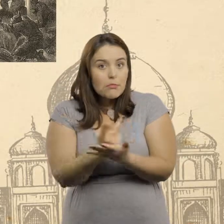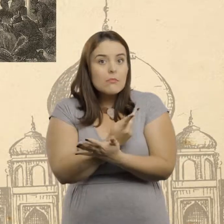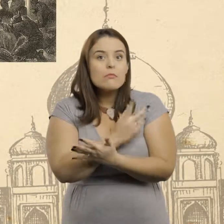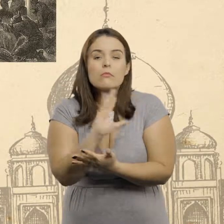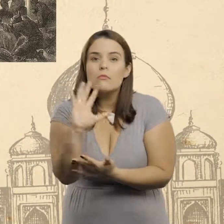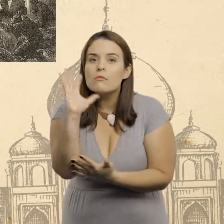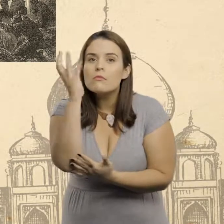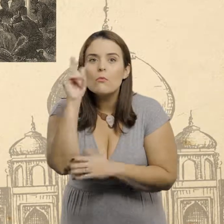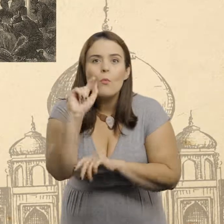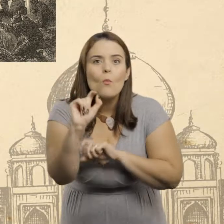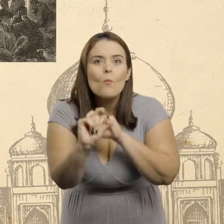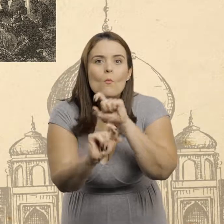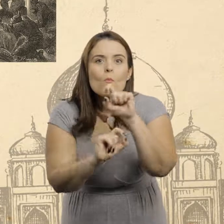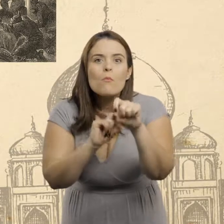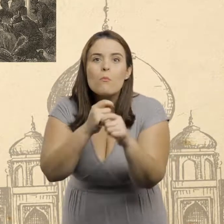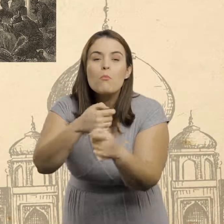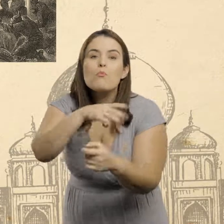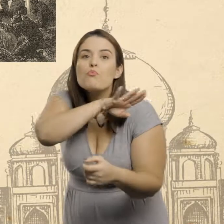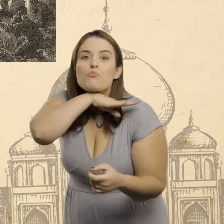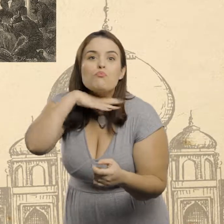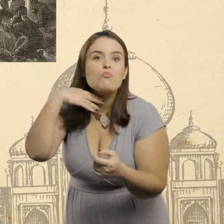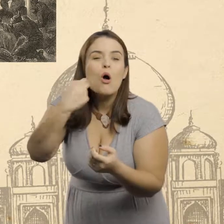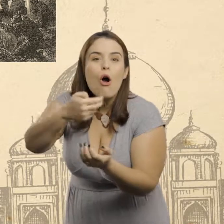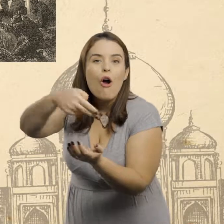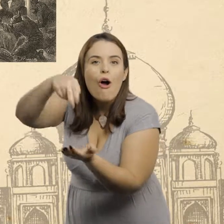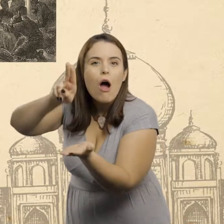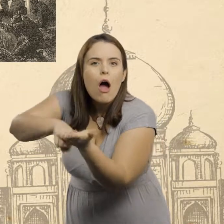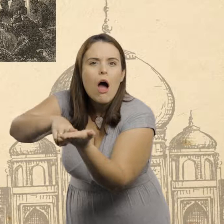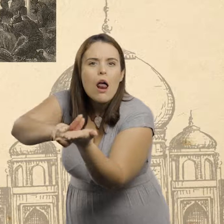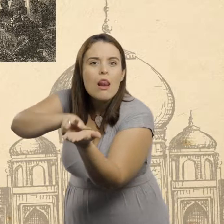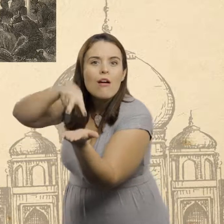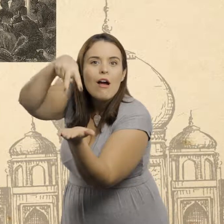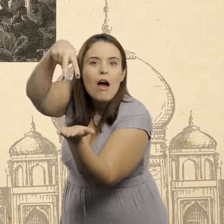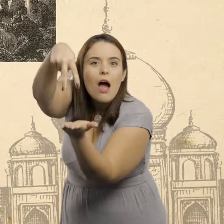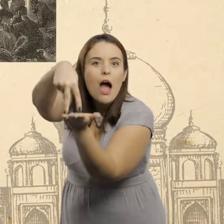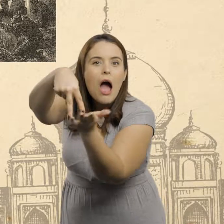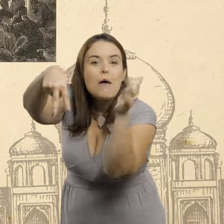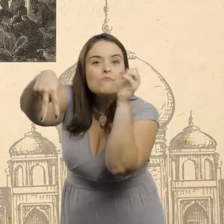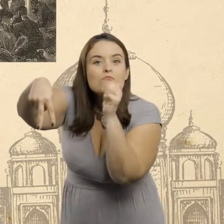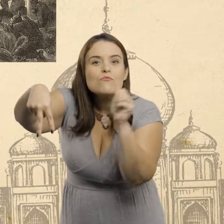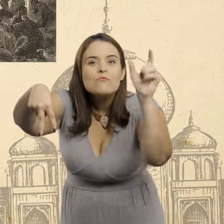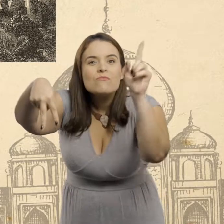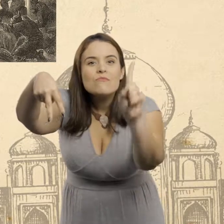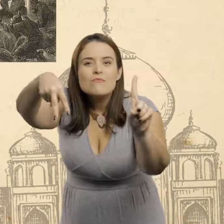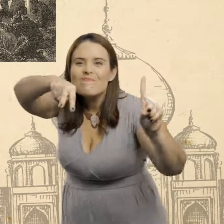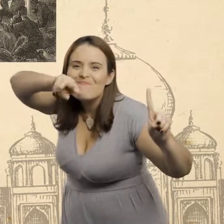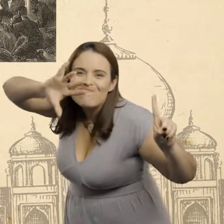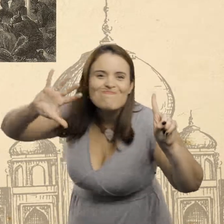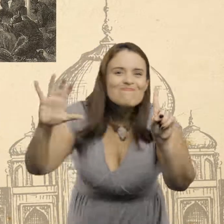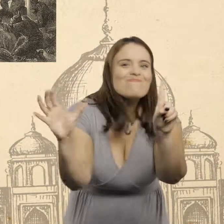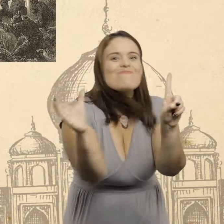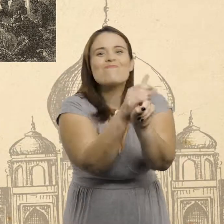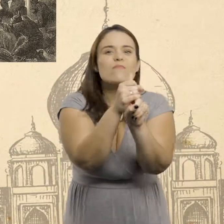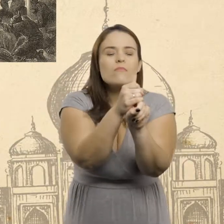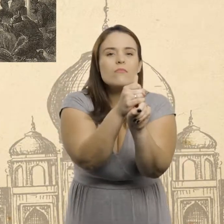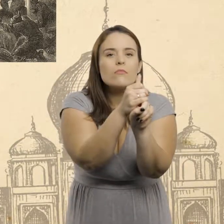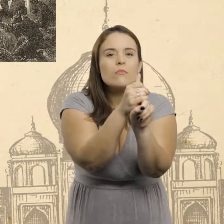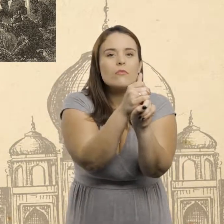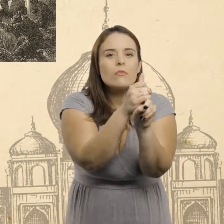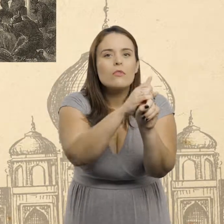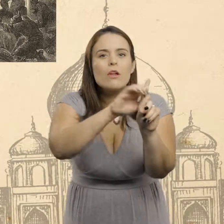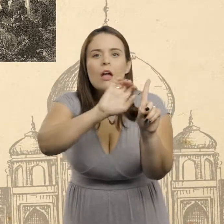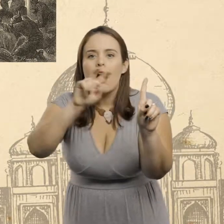o morto se levantou e pegou a moça no colo. O homem olhou para Phileas Fogg, para Sir Francis